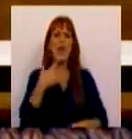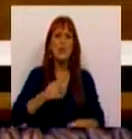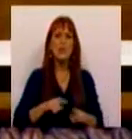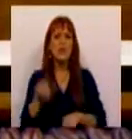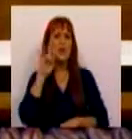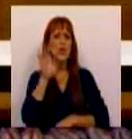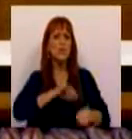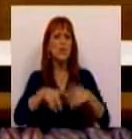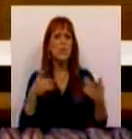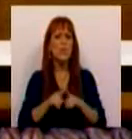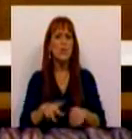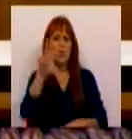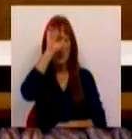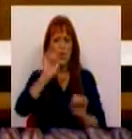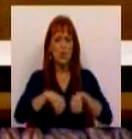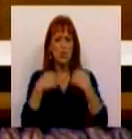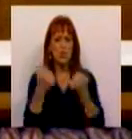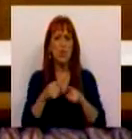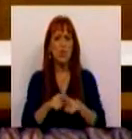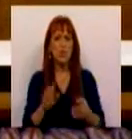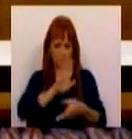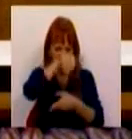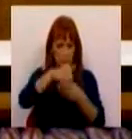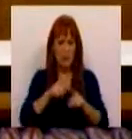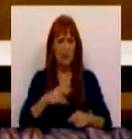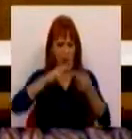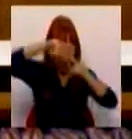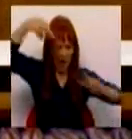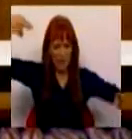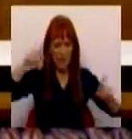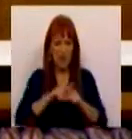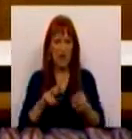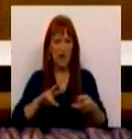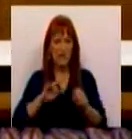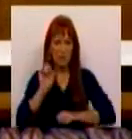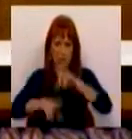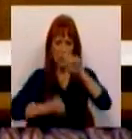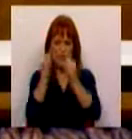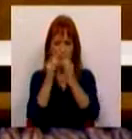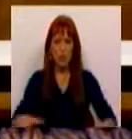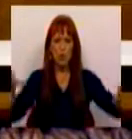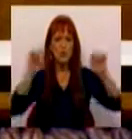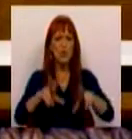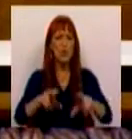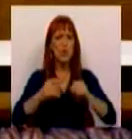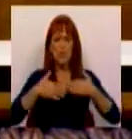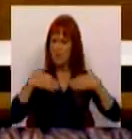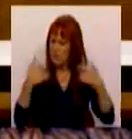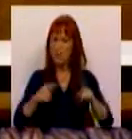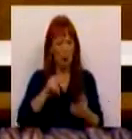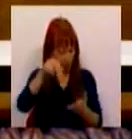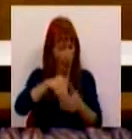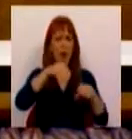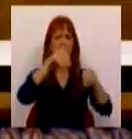senhoras e senhores deputados, num Estado social que incorpore no seu ADN a modernização e a inovação, que nunca se permite estar presente